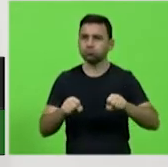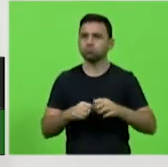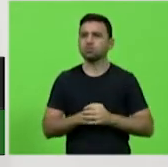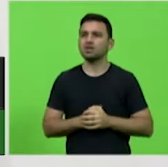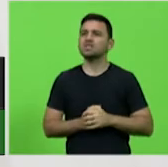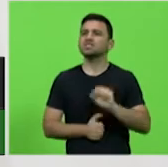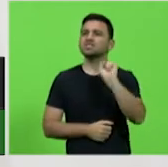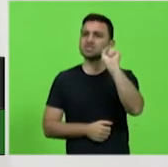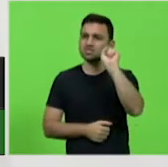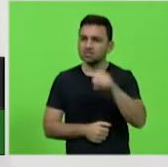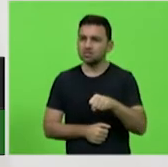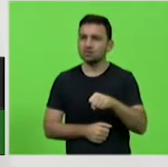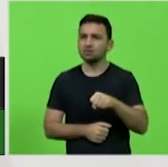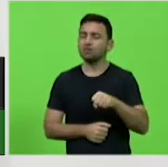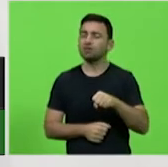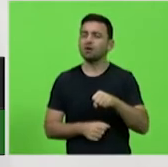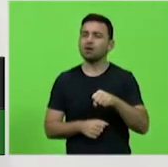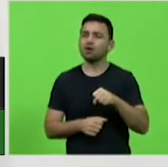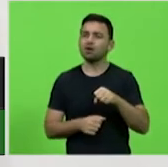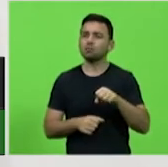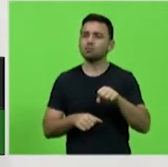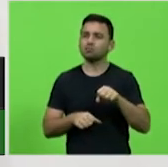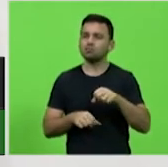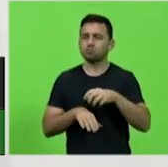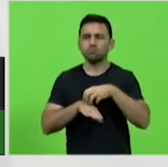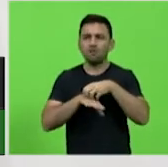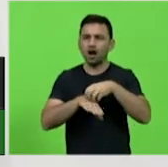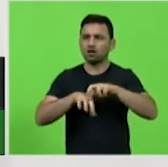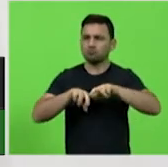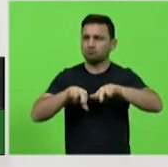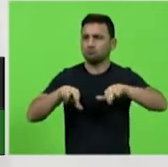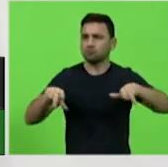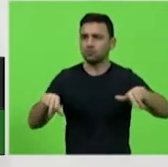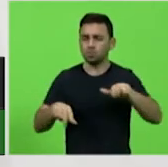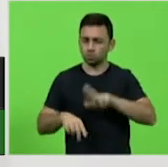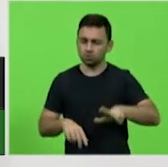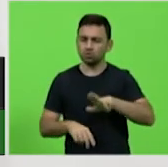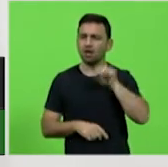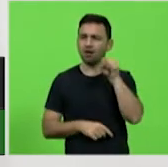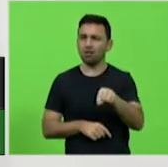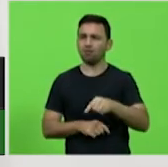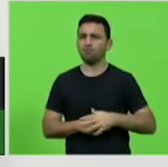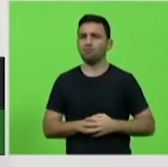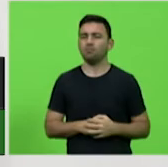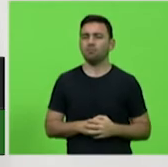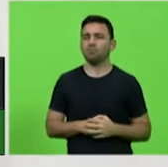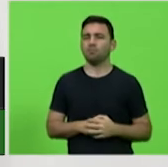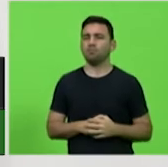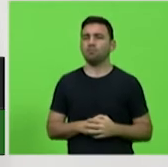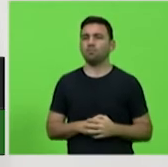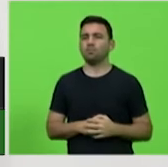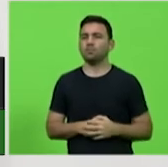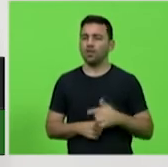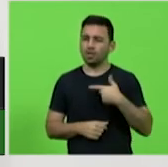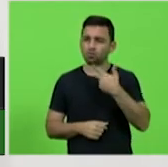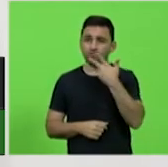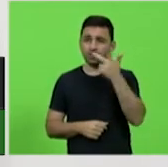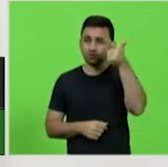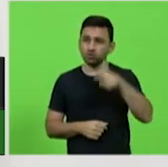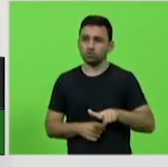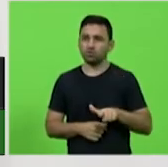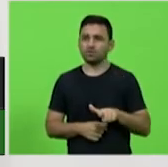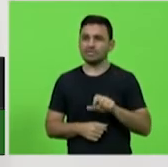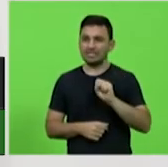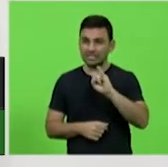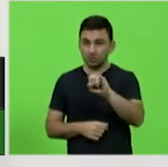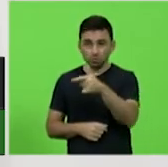sim para veículos demais de transporte. E repito, deputados, se isso não